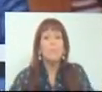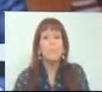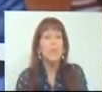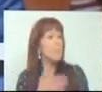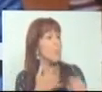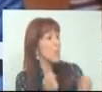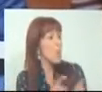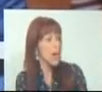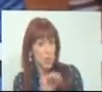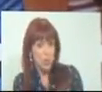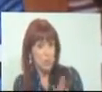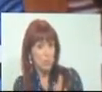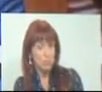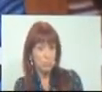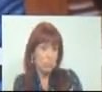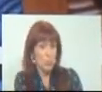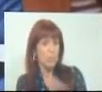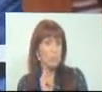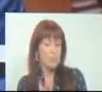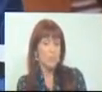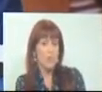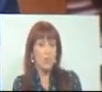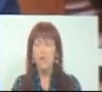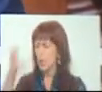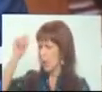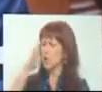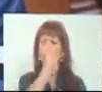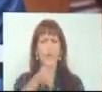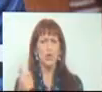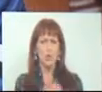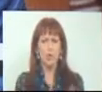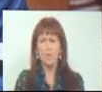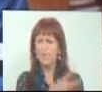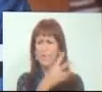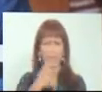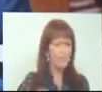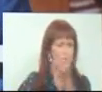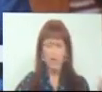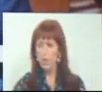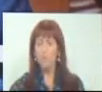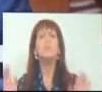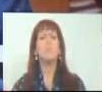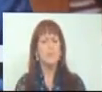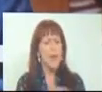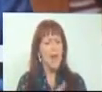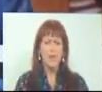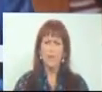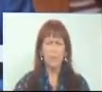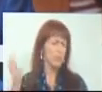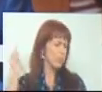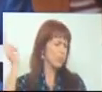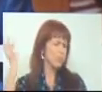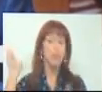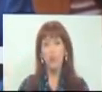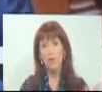A irresponsabilidade dos últimos anos. Ter tido coragem de implementar todo um conjunto de reformas que já deviam ter sido avançadas há